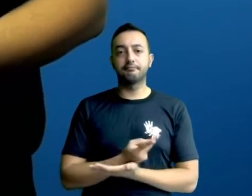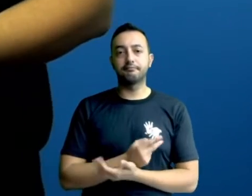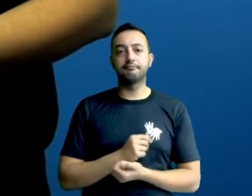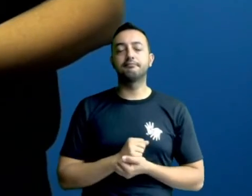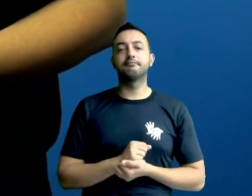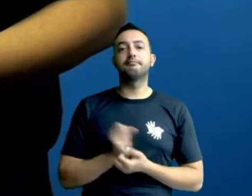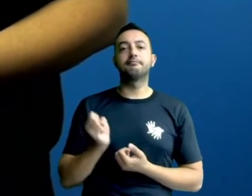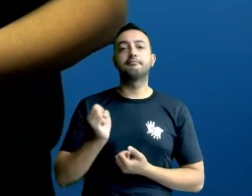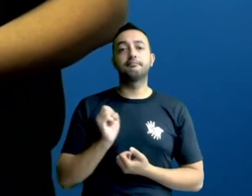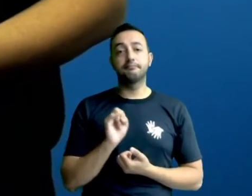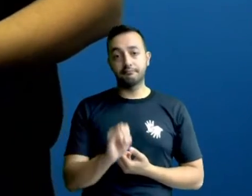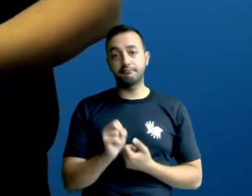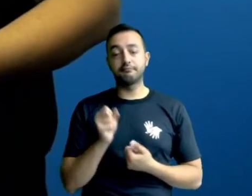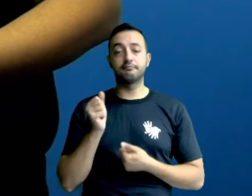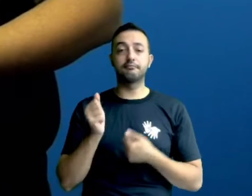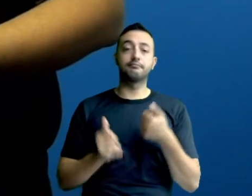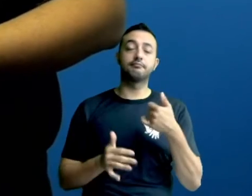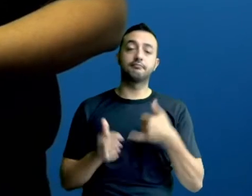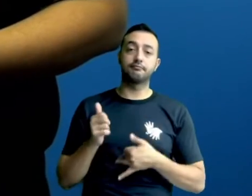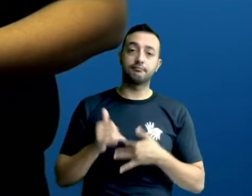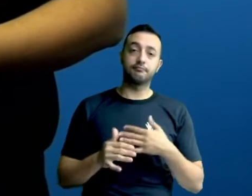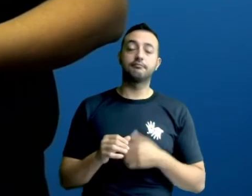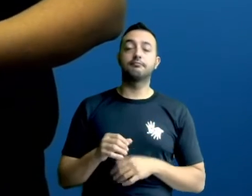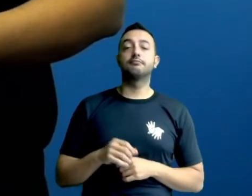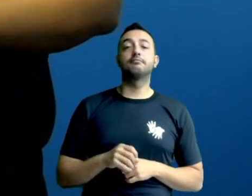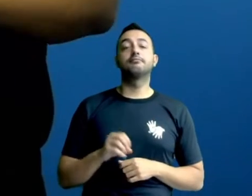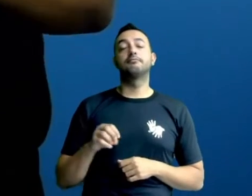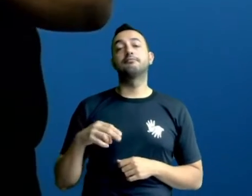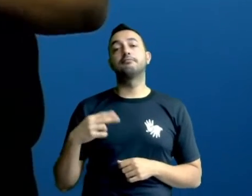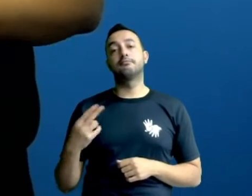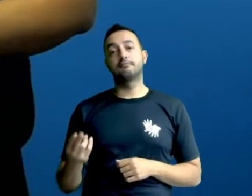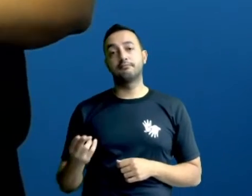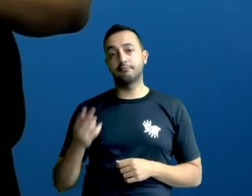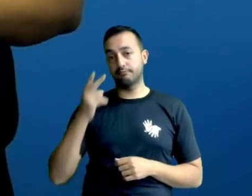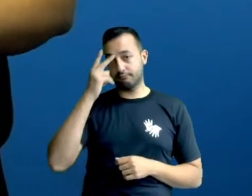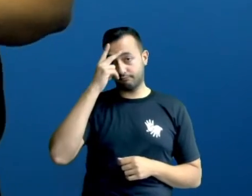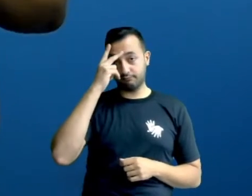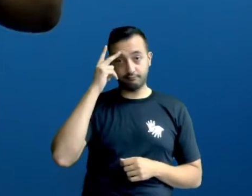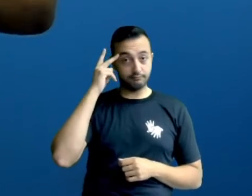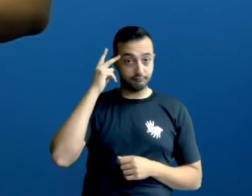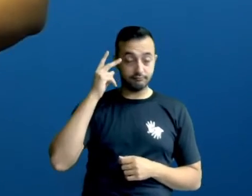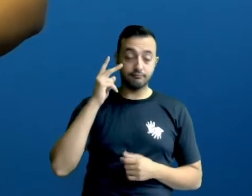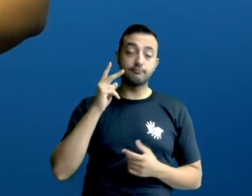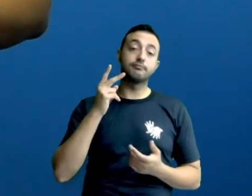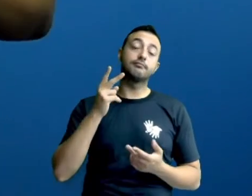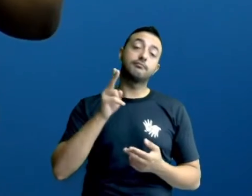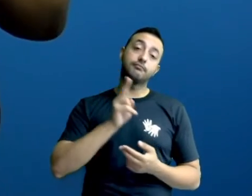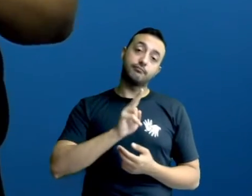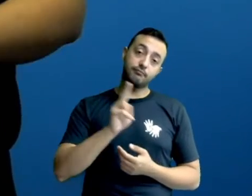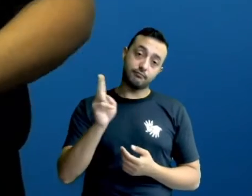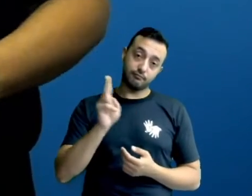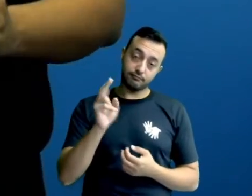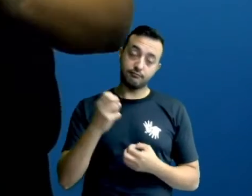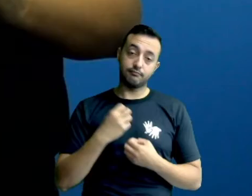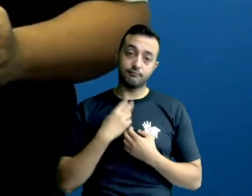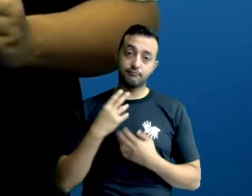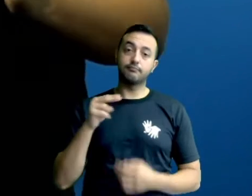estar narrando um acontecimento ou alguém, chamamos de poemas